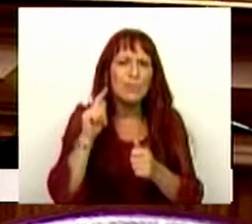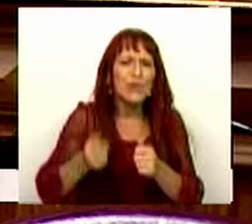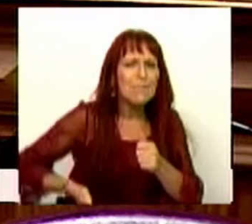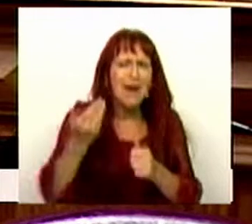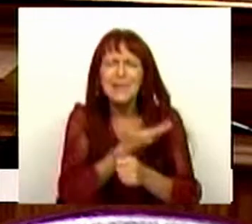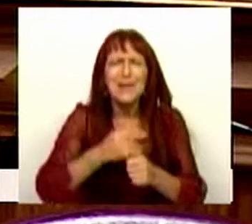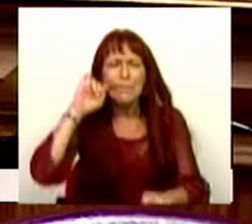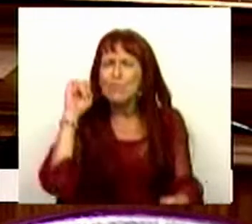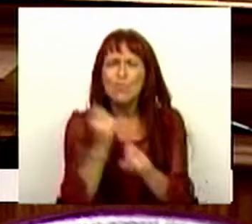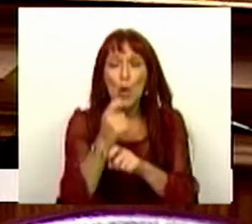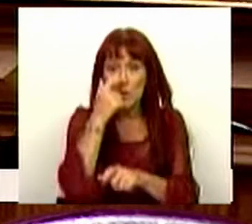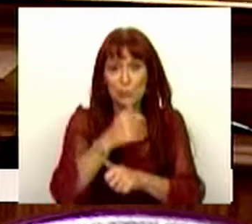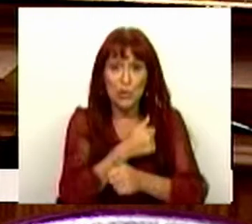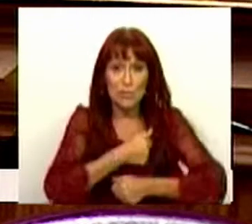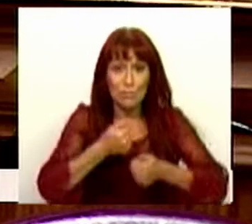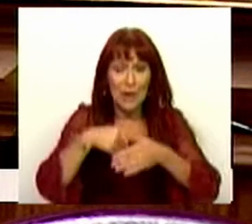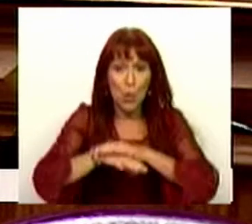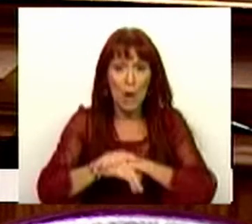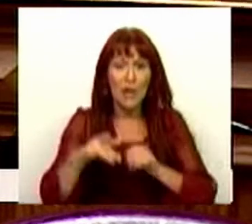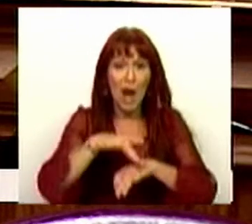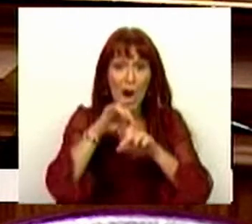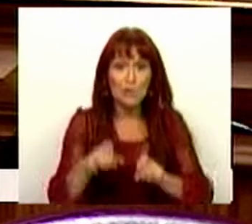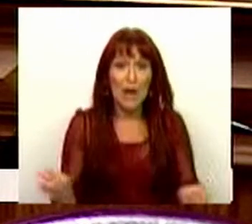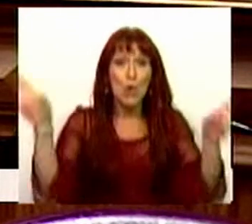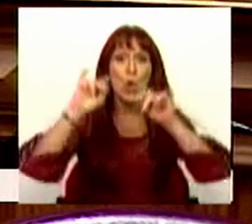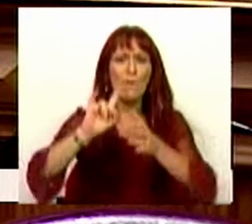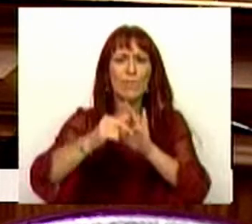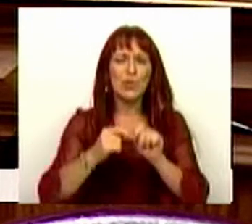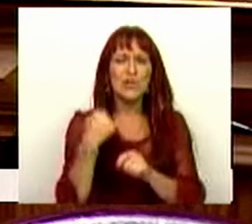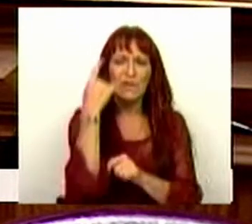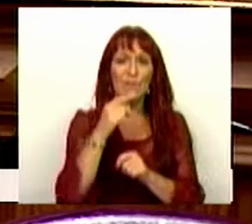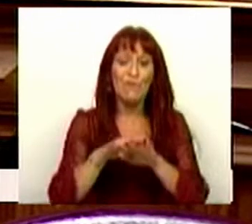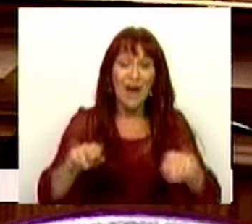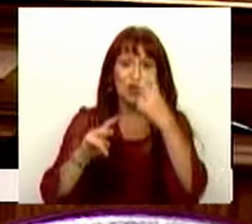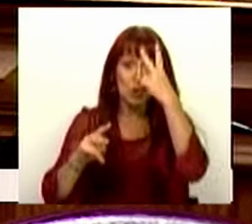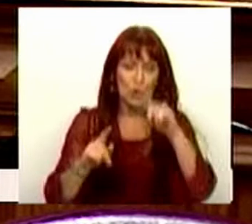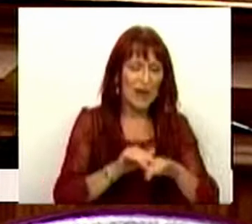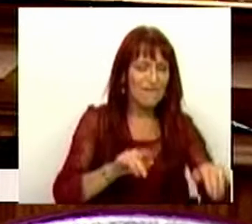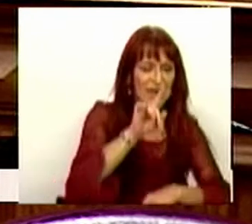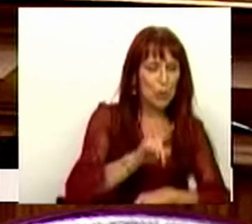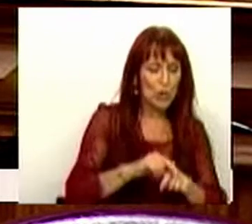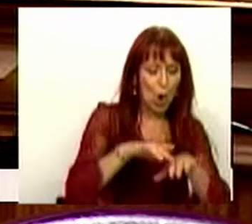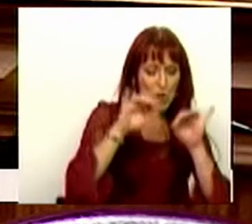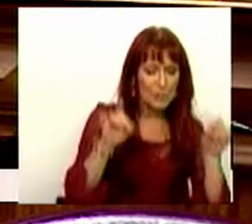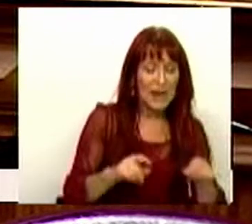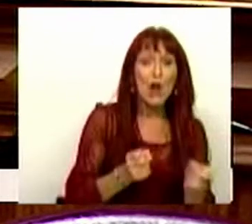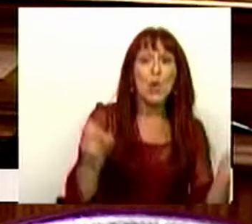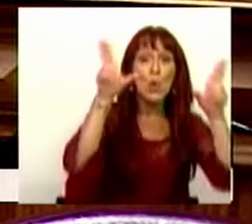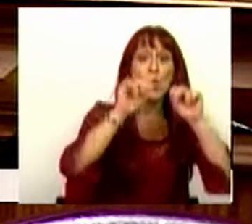a mais importante e antiga reivindicação da Guarda, o novo hospital. Era um projeto com duas fases. A primeira fase seria um hospital